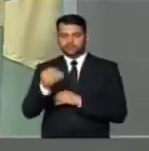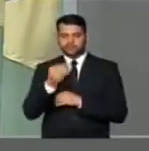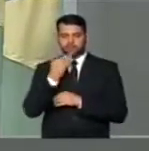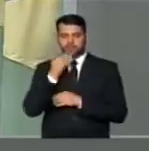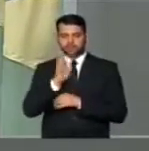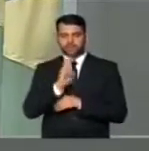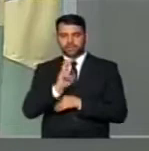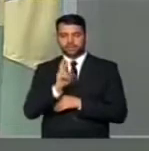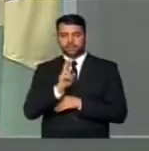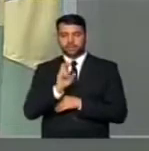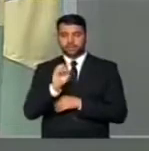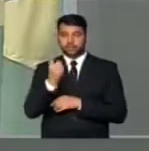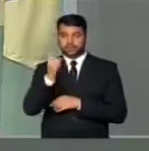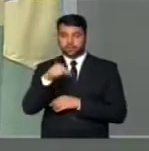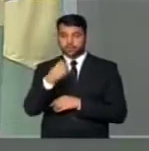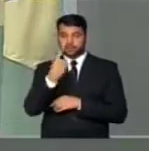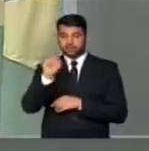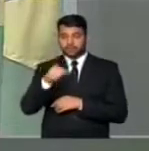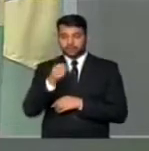de reais, ou seja,